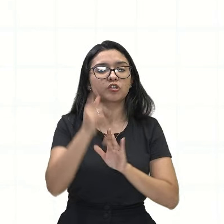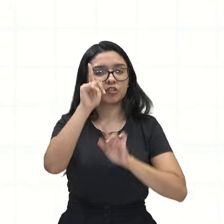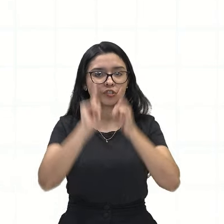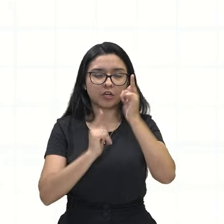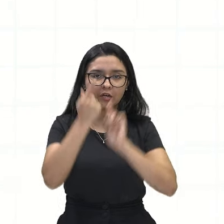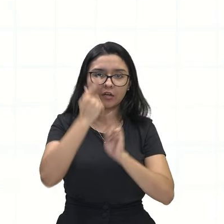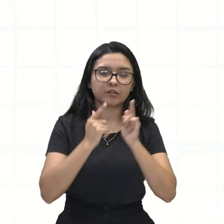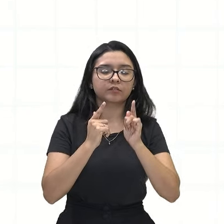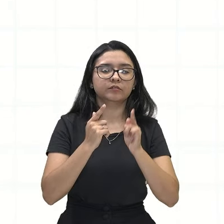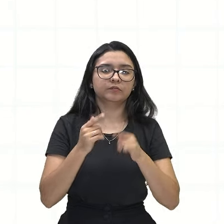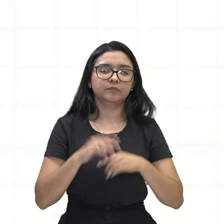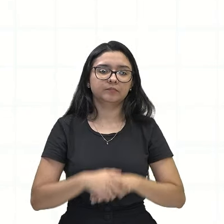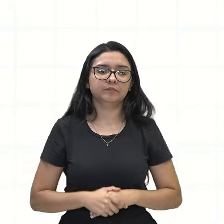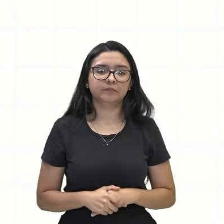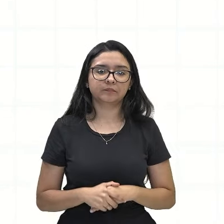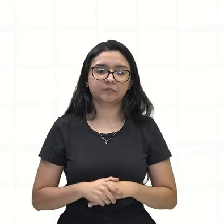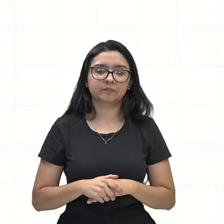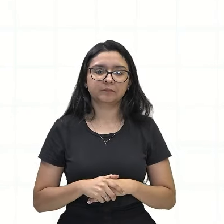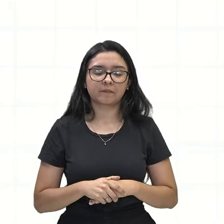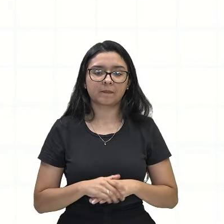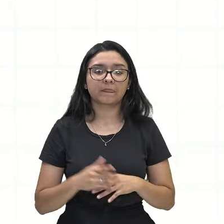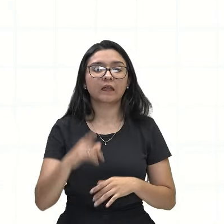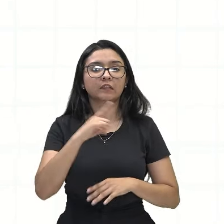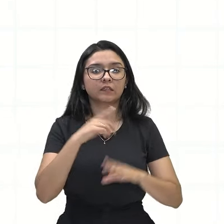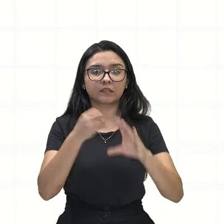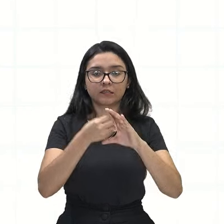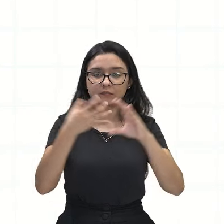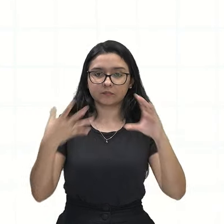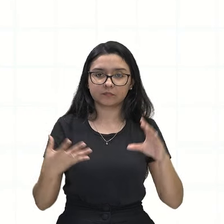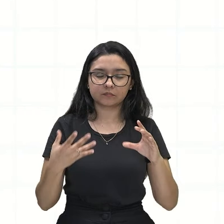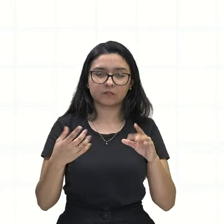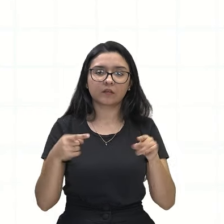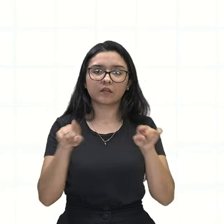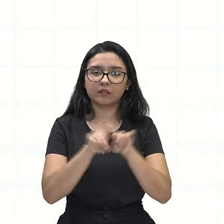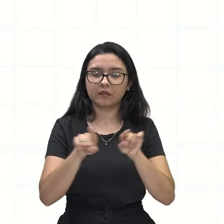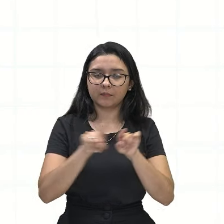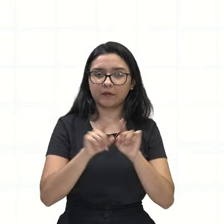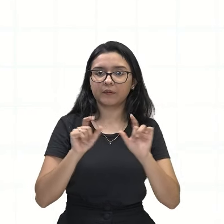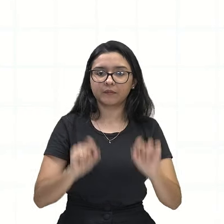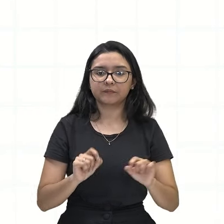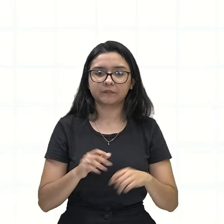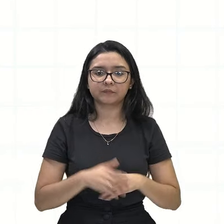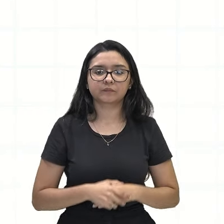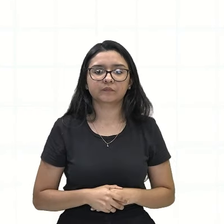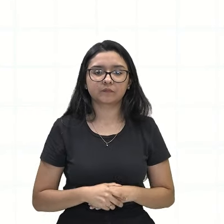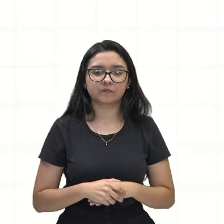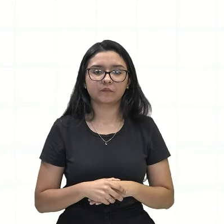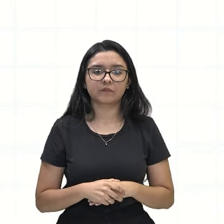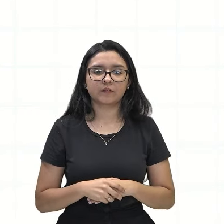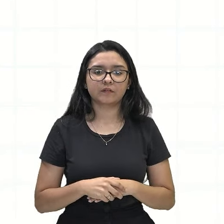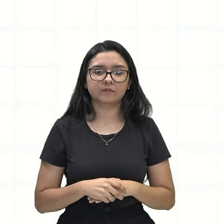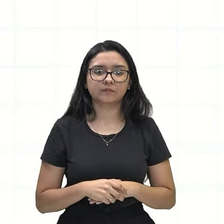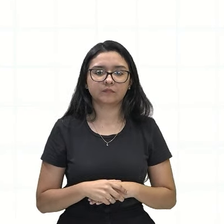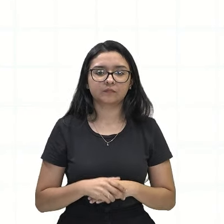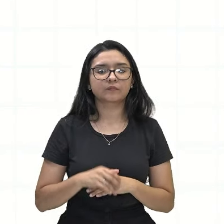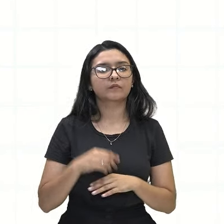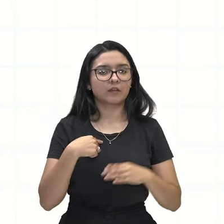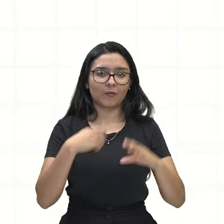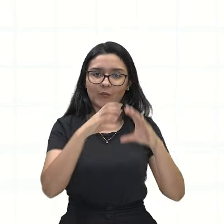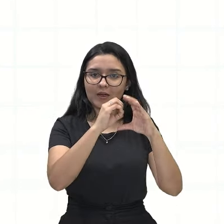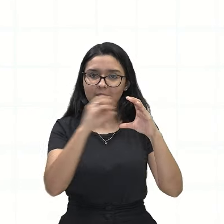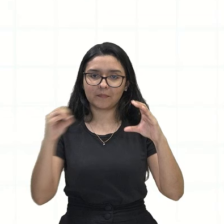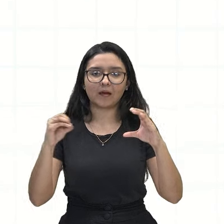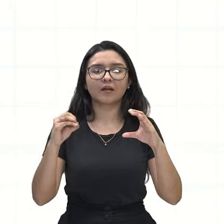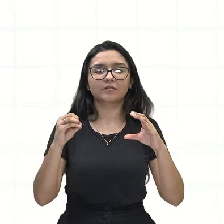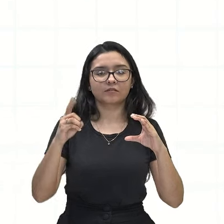comunicar significados. Eles têm como característica, entre outras, os ícones, tá aí os emojis indicando